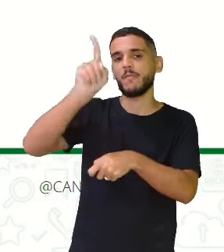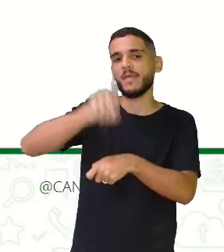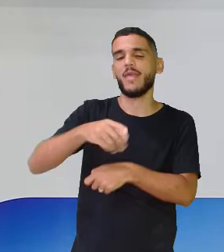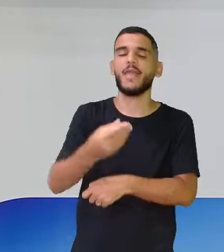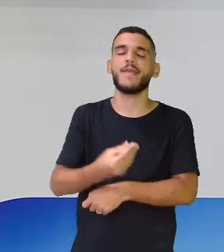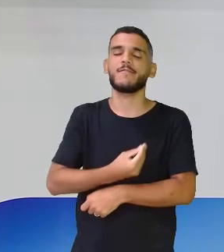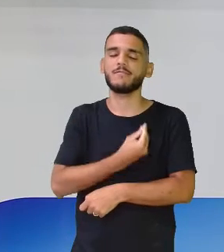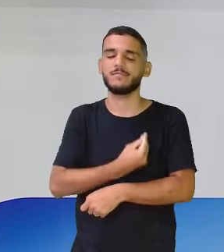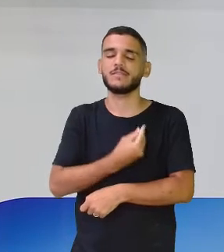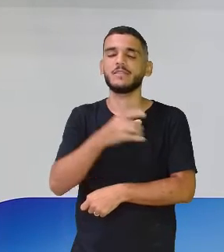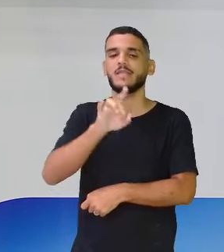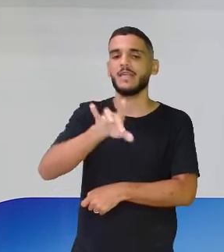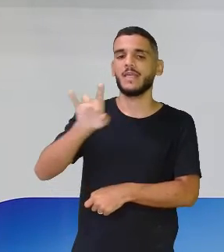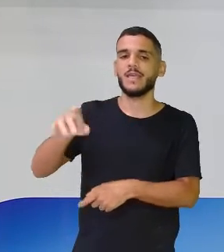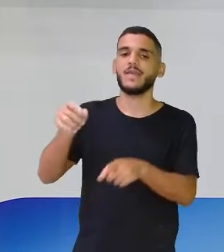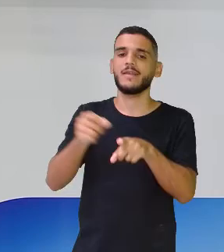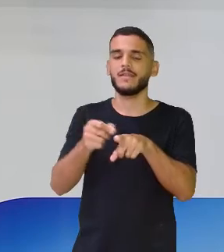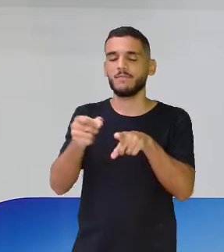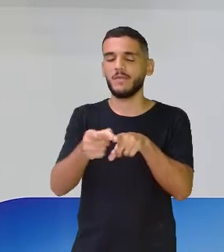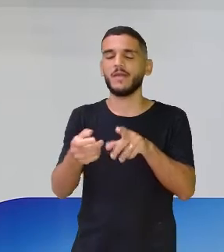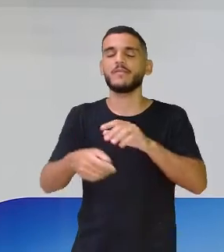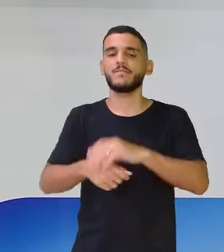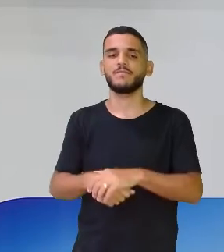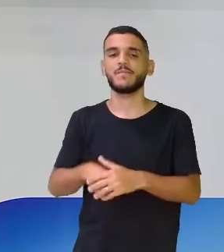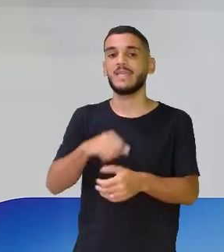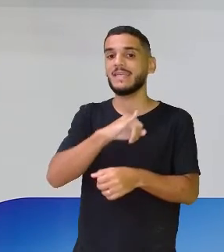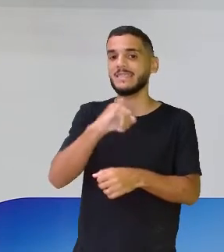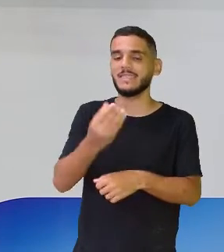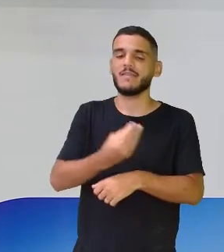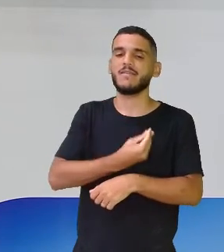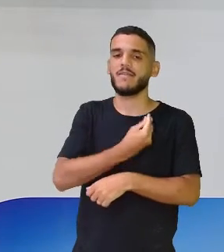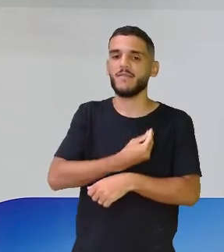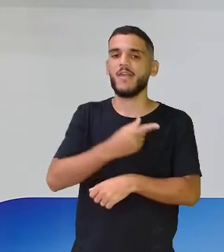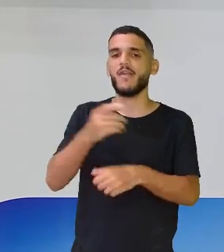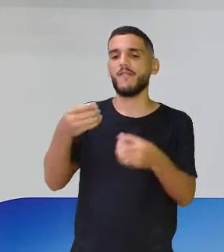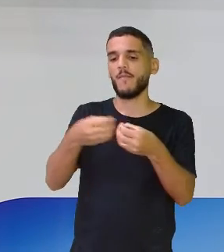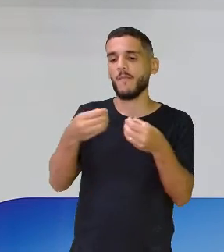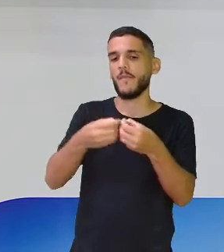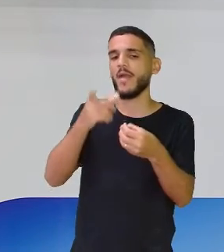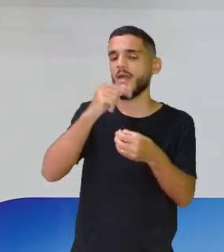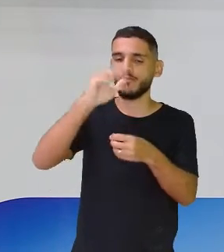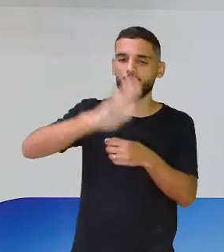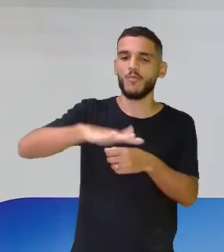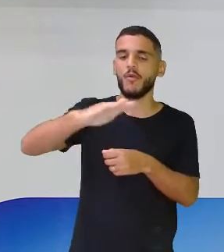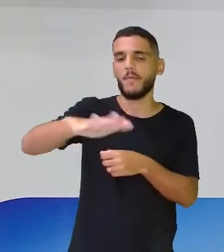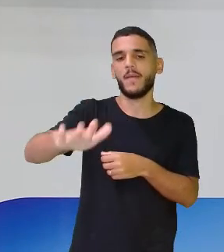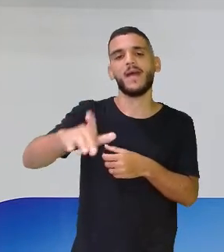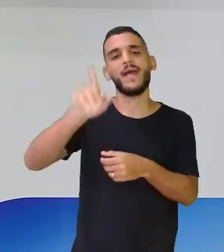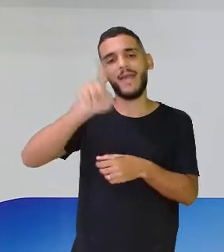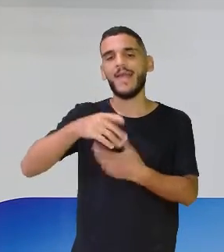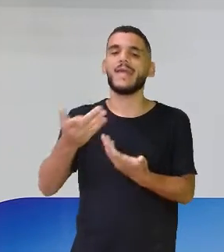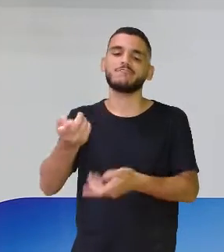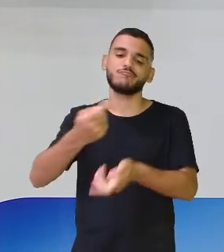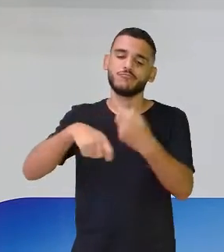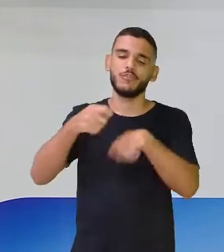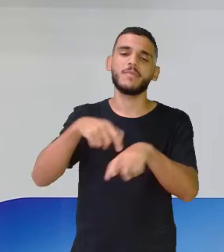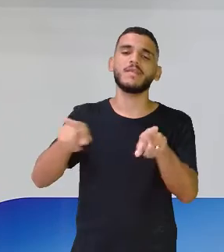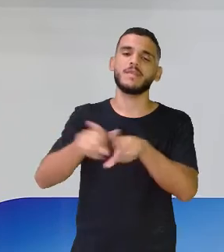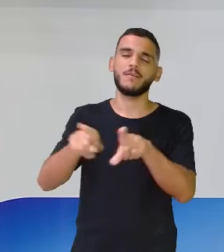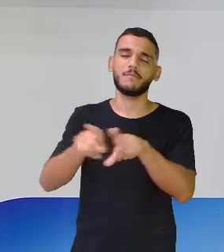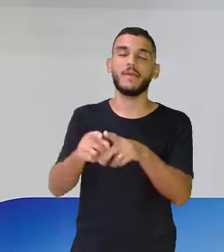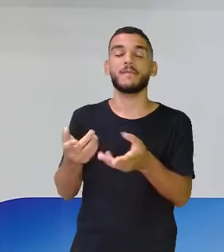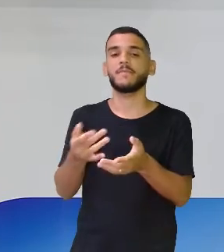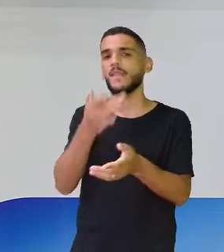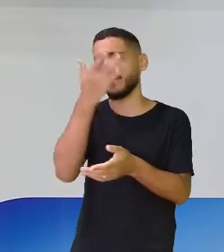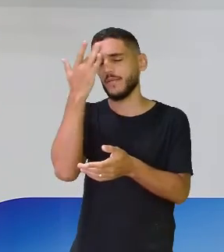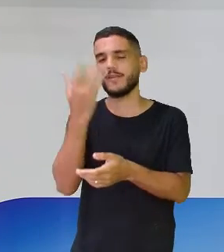bairro? Ora, se você vive perto do mar, é um tipo de economia, né? É um tipo de trabalho que as pessoas geralmente têm. Como quem vive